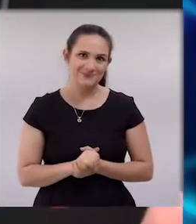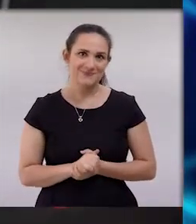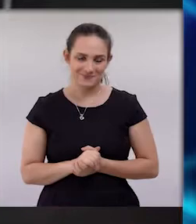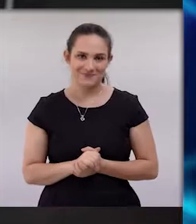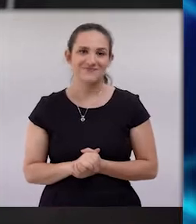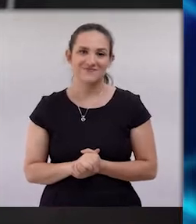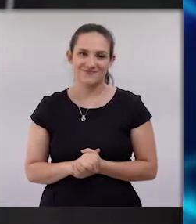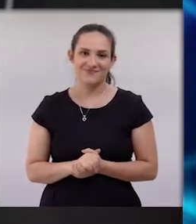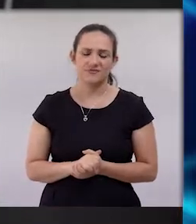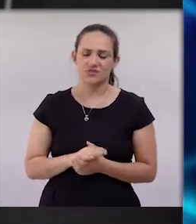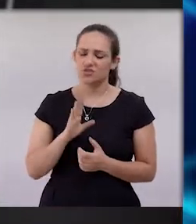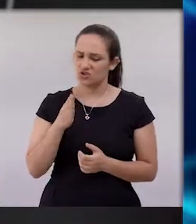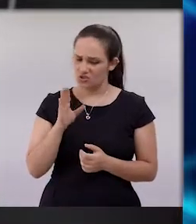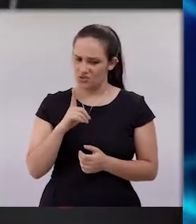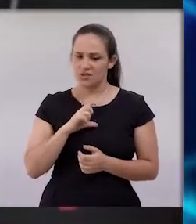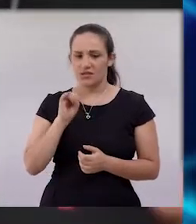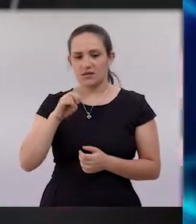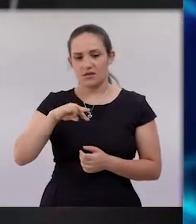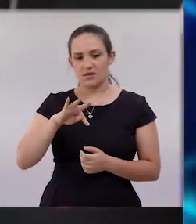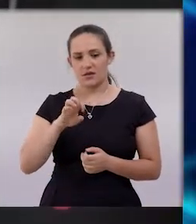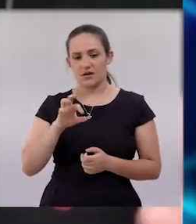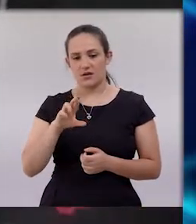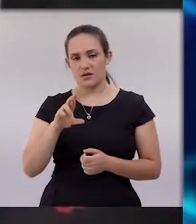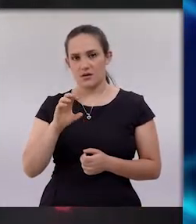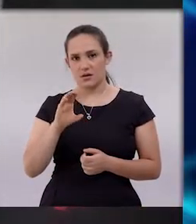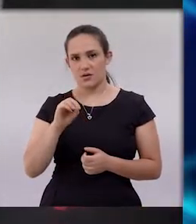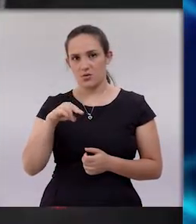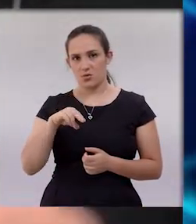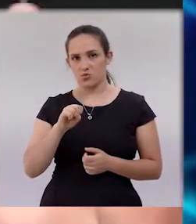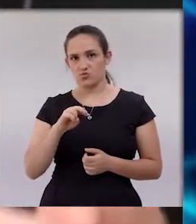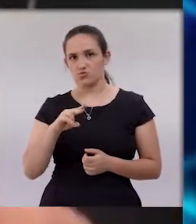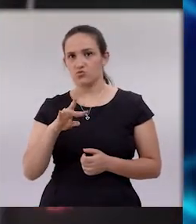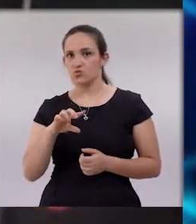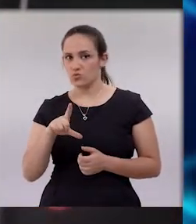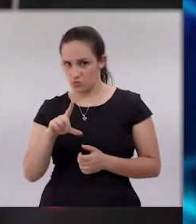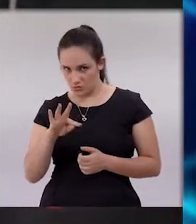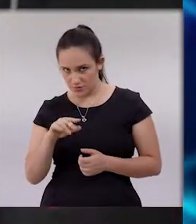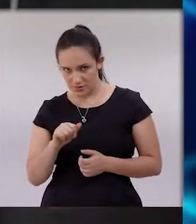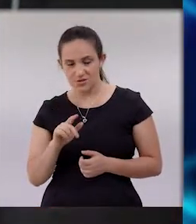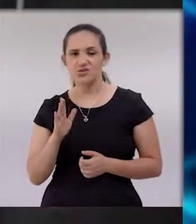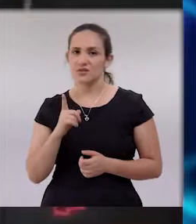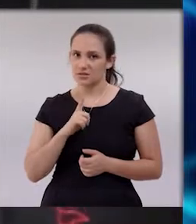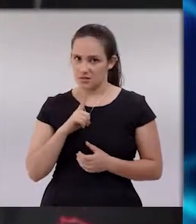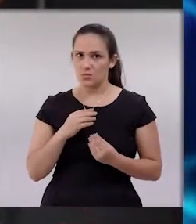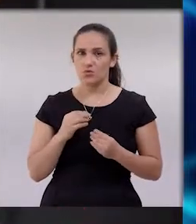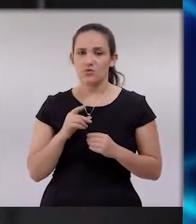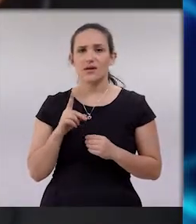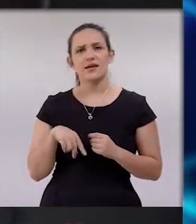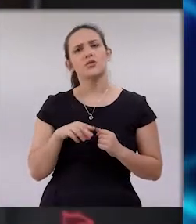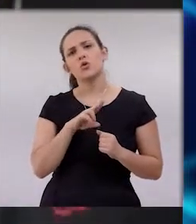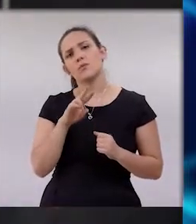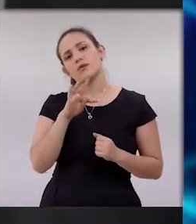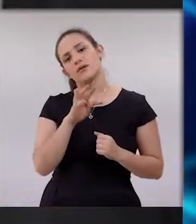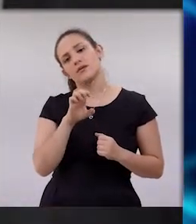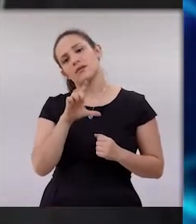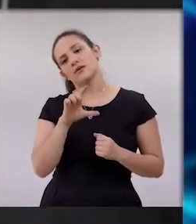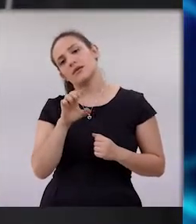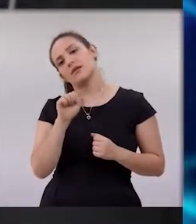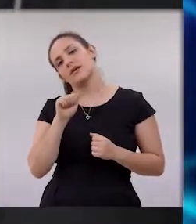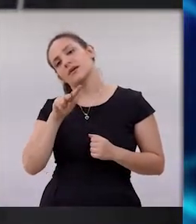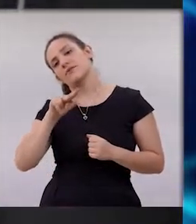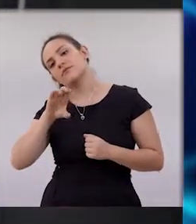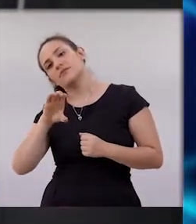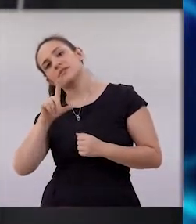a teleinterconsulta, ela já é utilizada no Brasil há bastante tempo, e principalmente no tele-AVC, que é